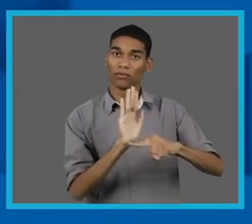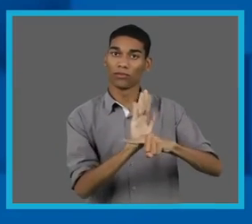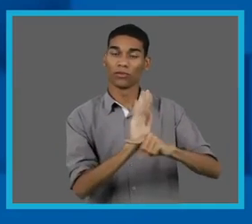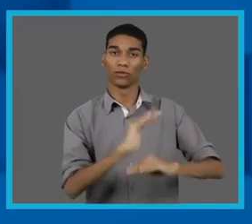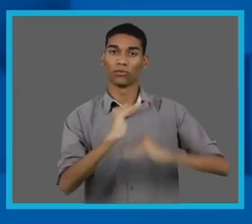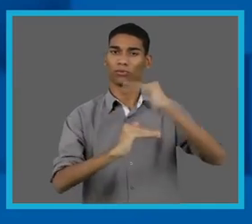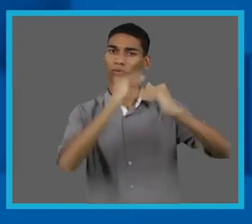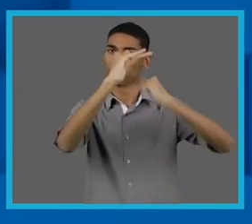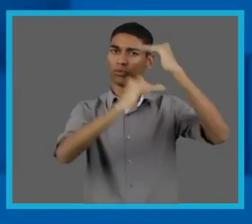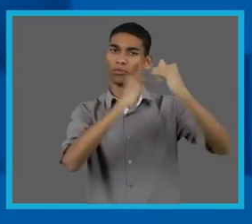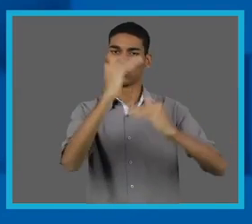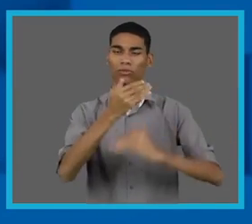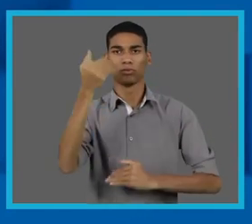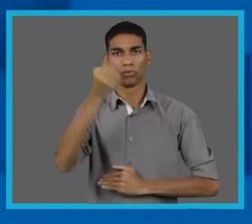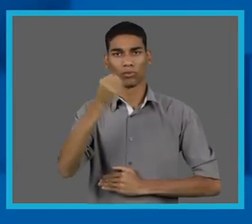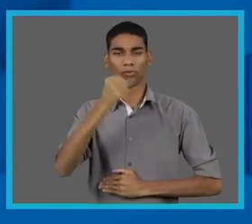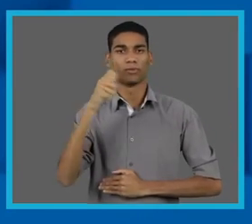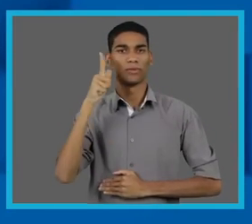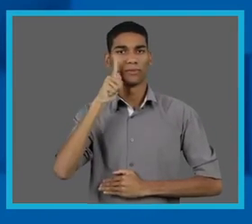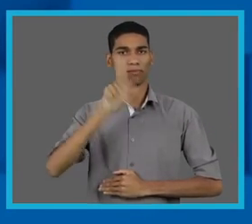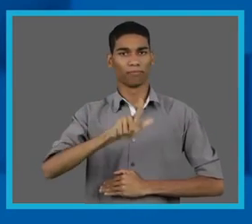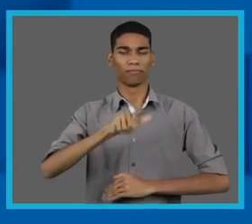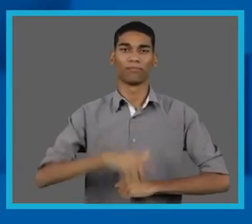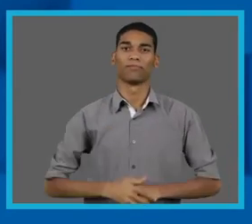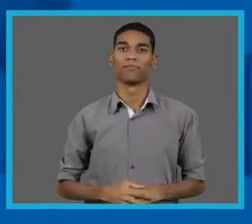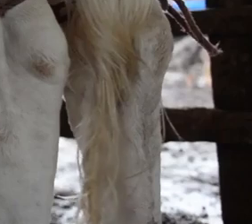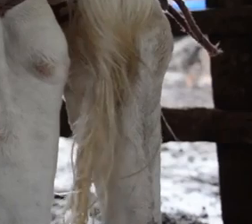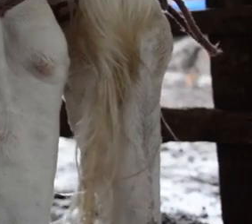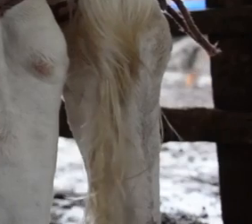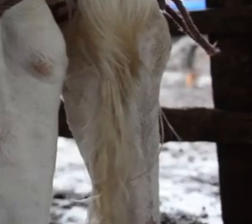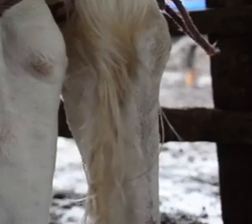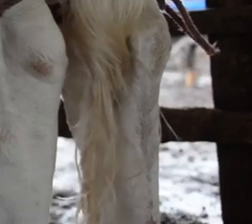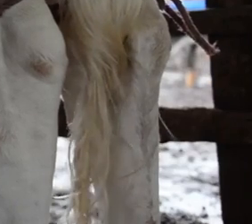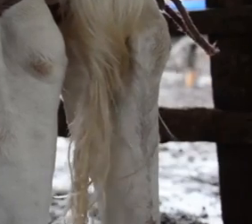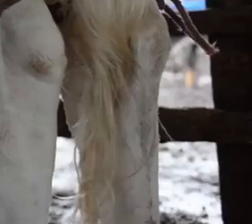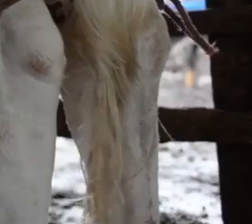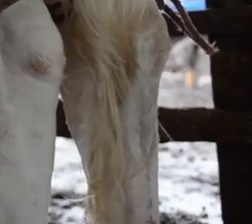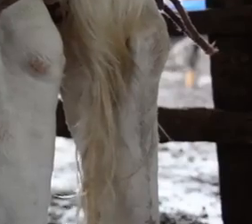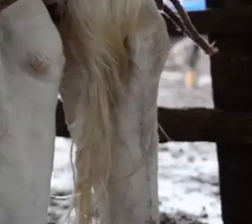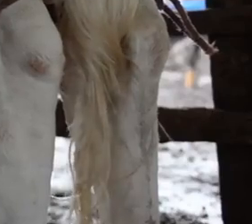podem aumentar a produção e melhorar o seu negócio.